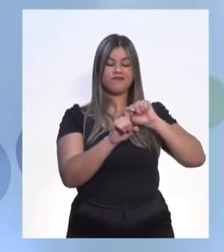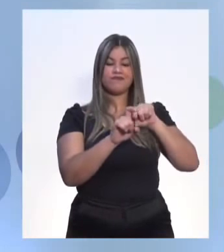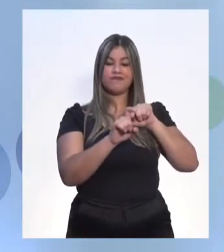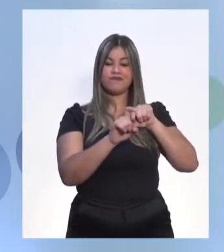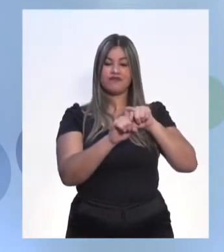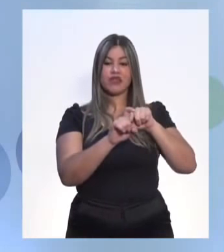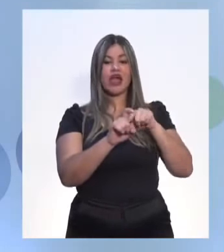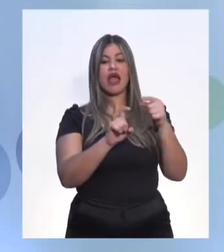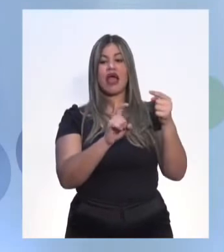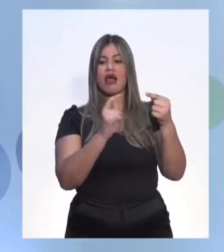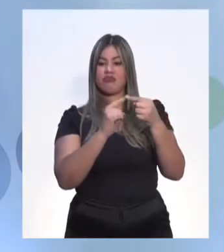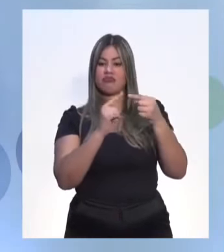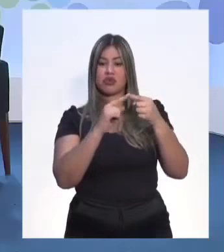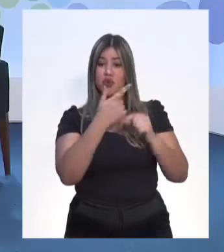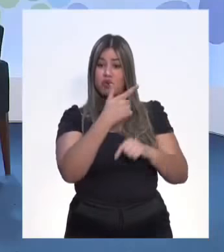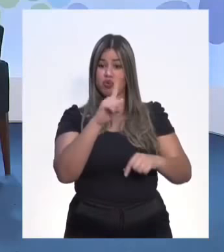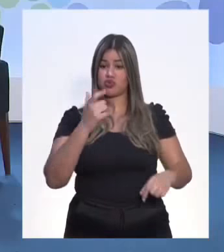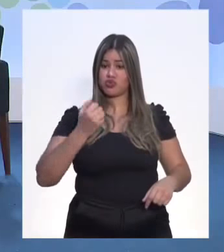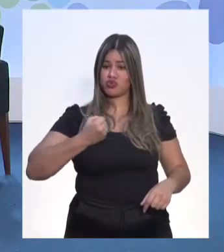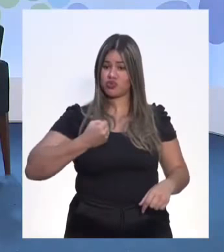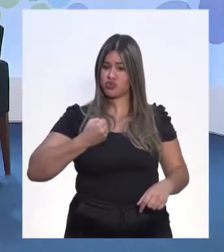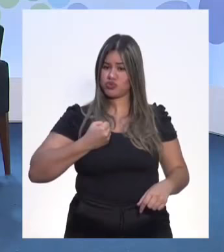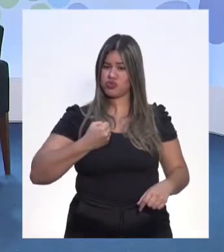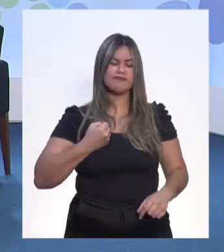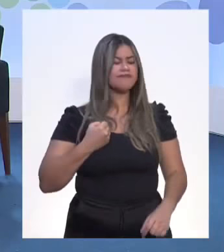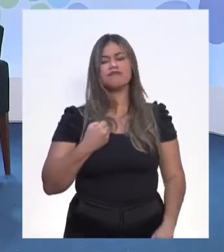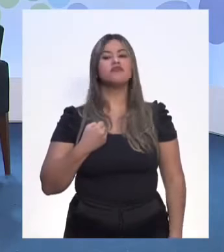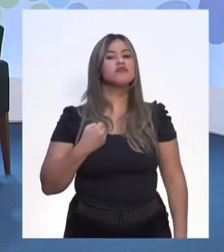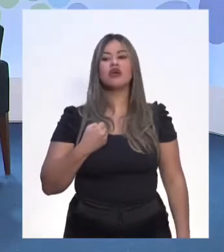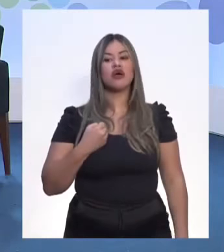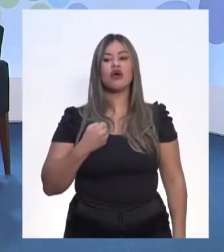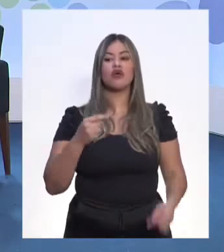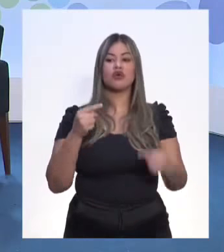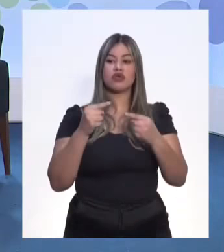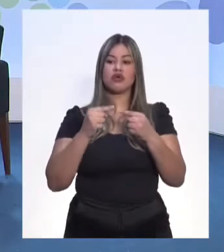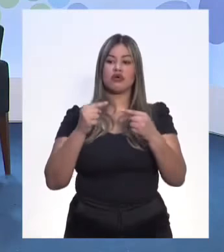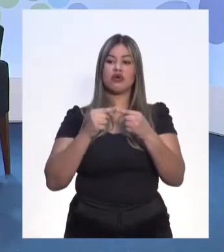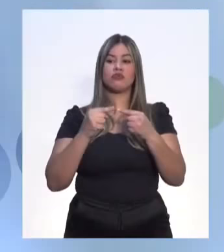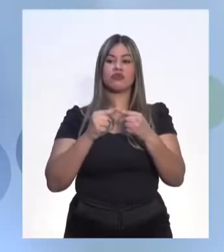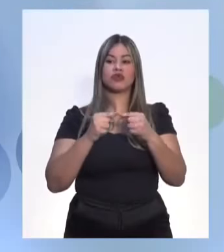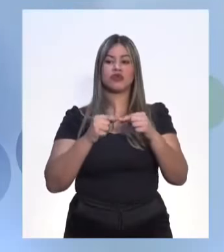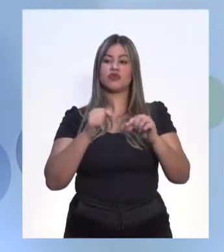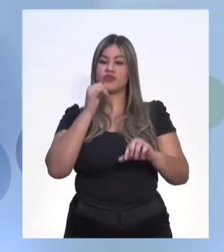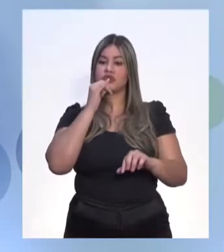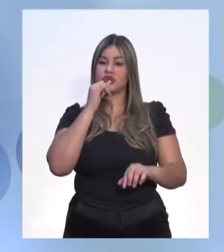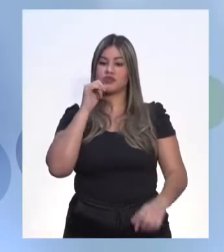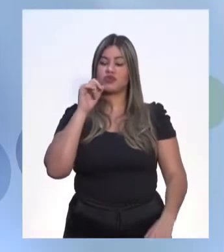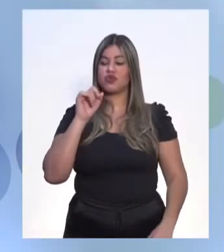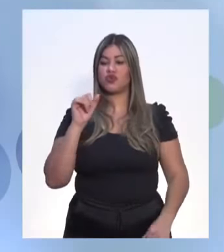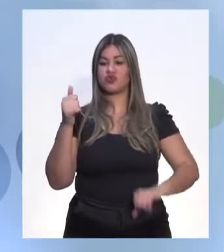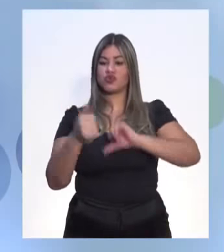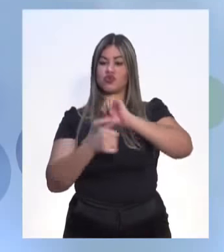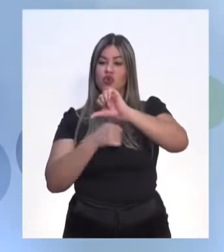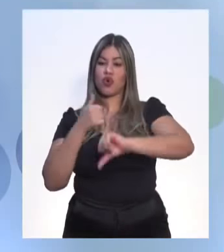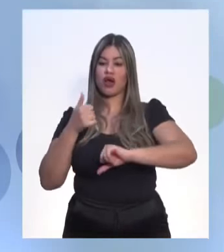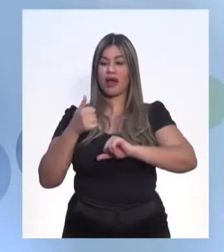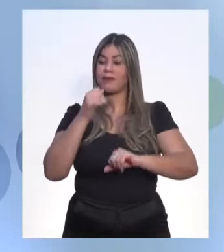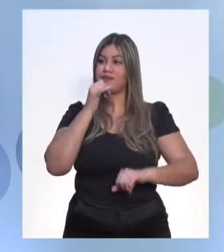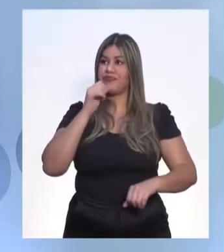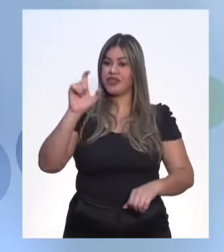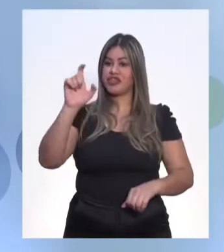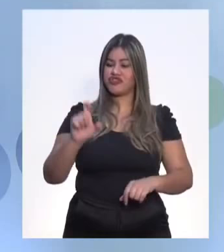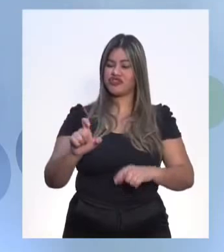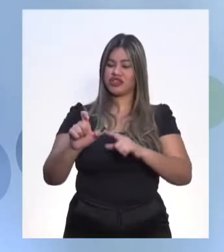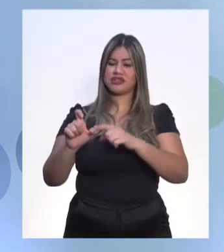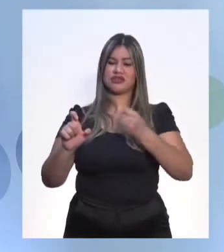descer descer 10 então quando se fala posicional aí você pegar e trocar ele por outro valor